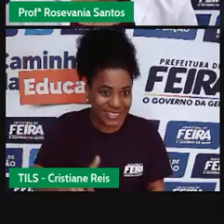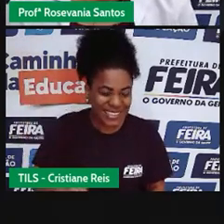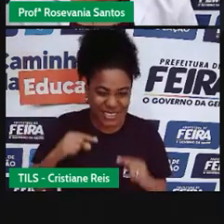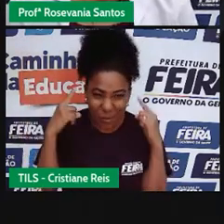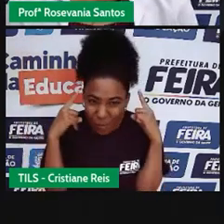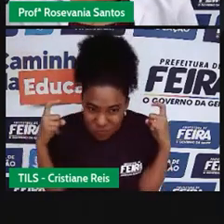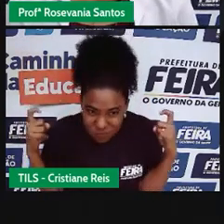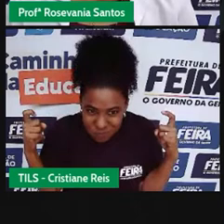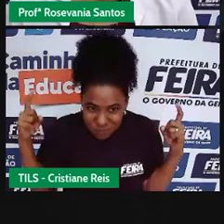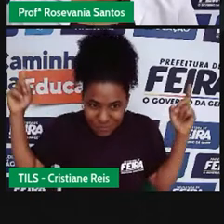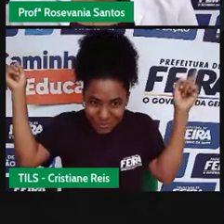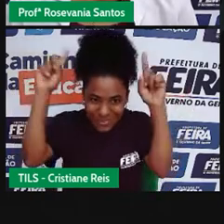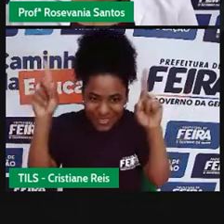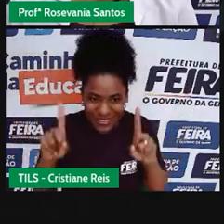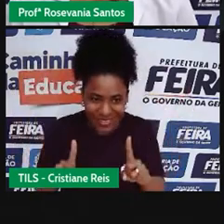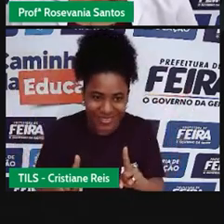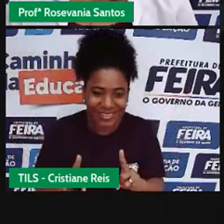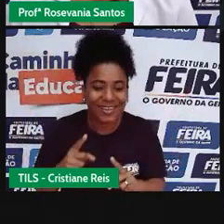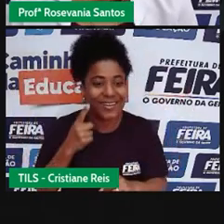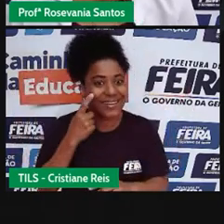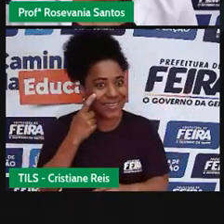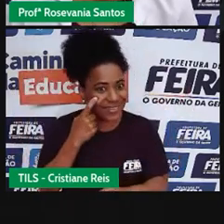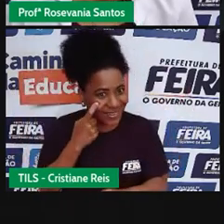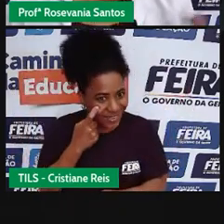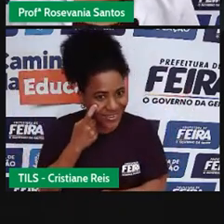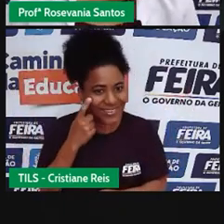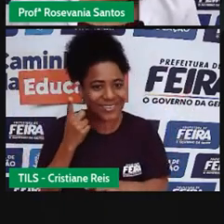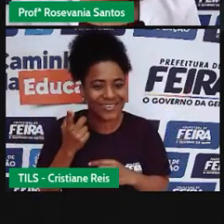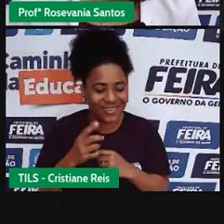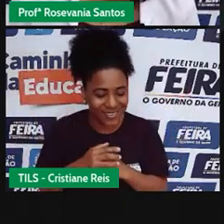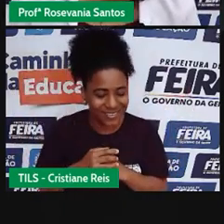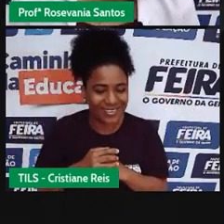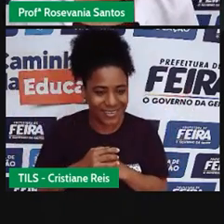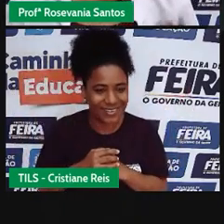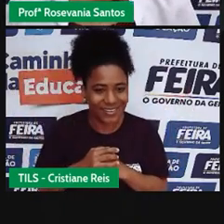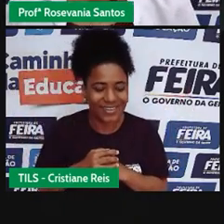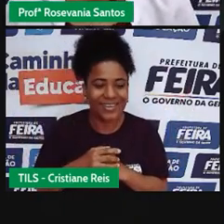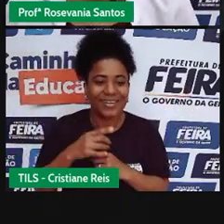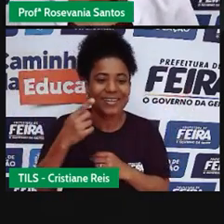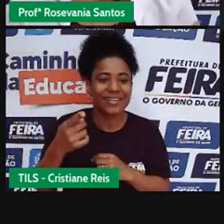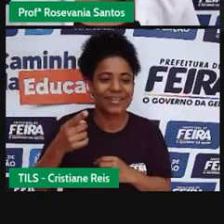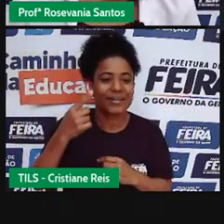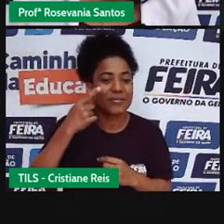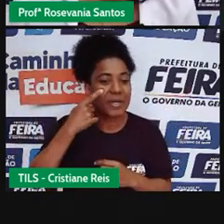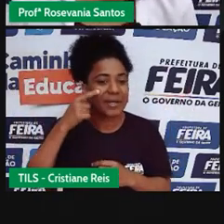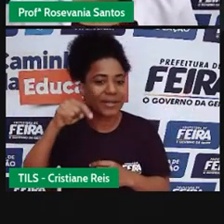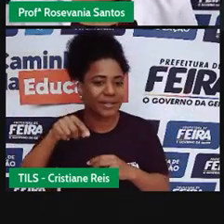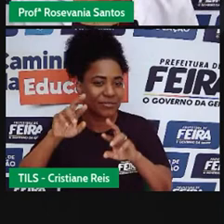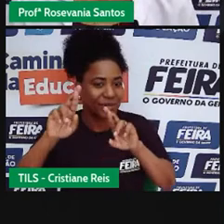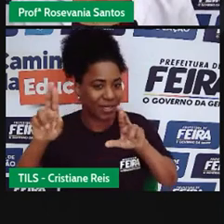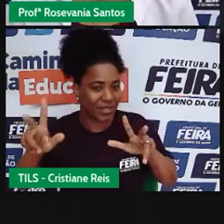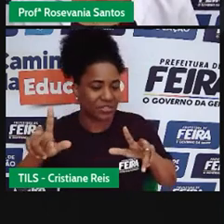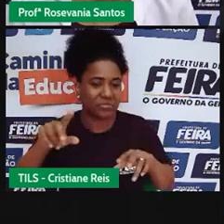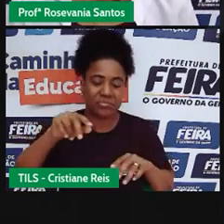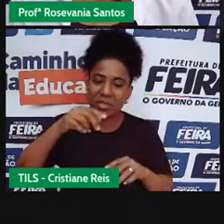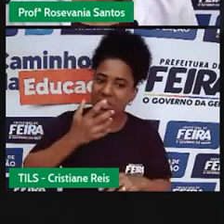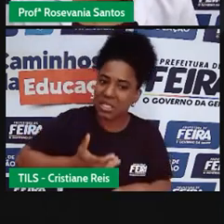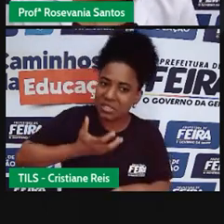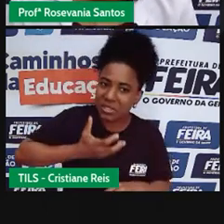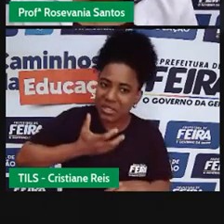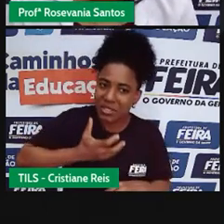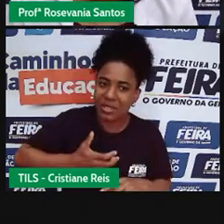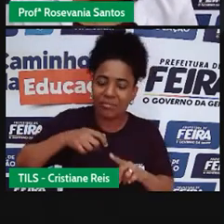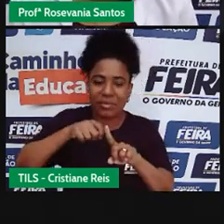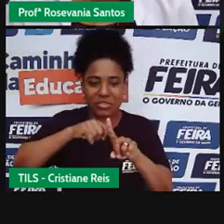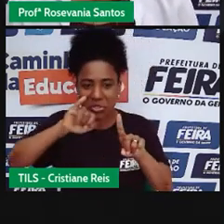gente percebe que é um pouquinho diferente daqui que a gente tem mais no período, né, de dezembro, janeiro, por aí a gente já está